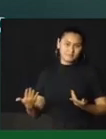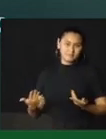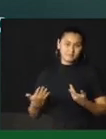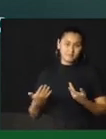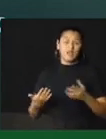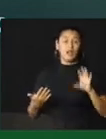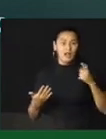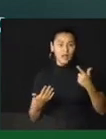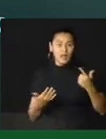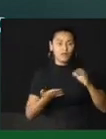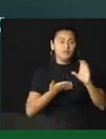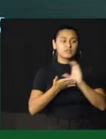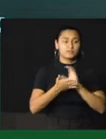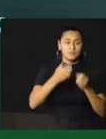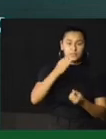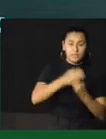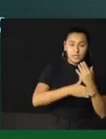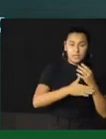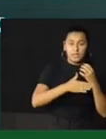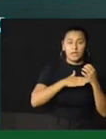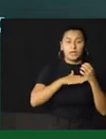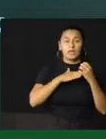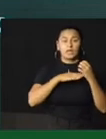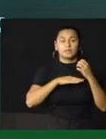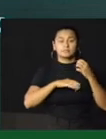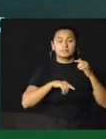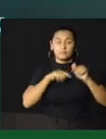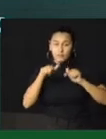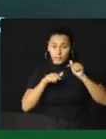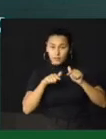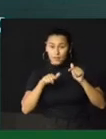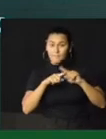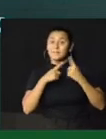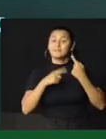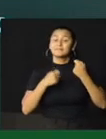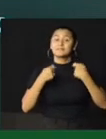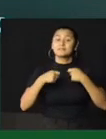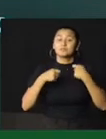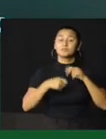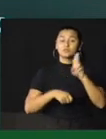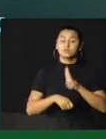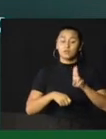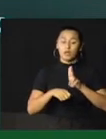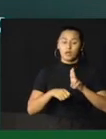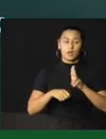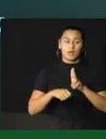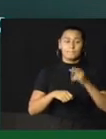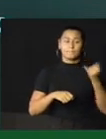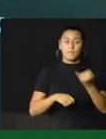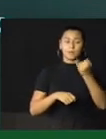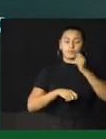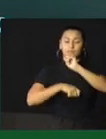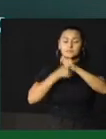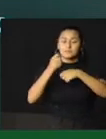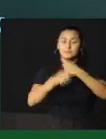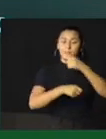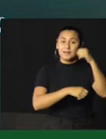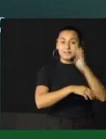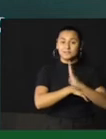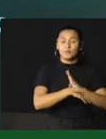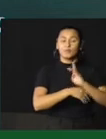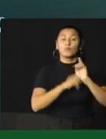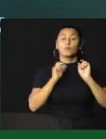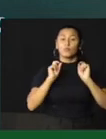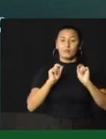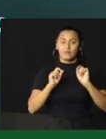empregos na margem mas a gente tem que utilizar esse poder de negociação que o Brasil tem que é a